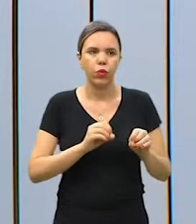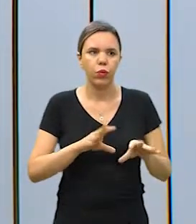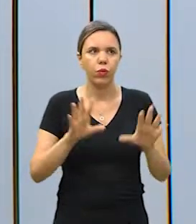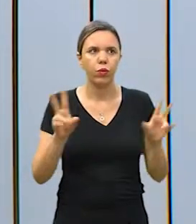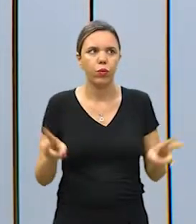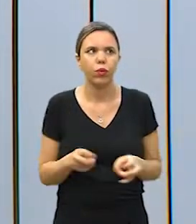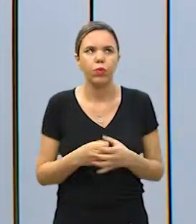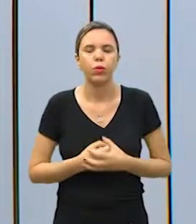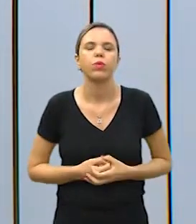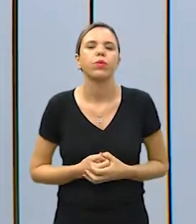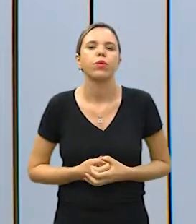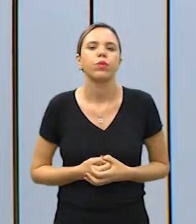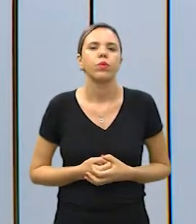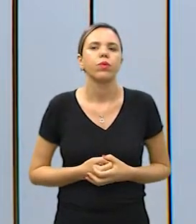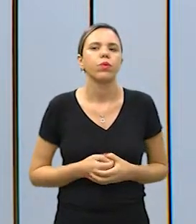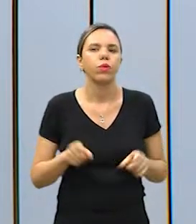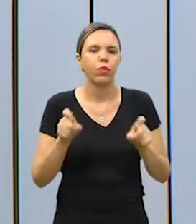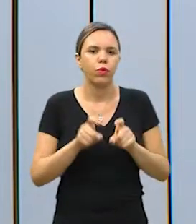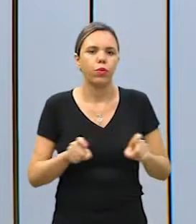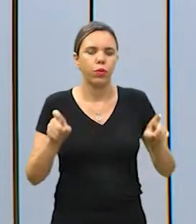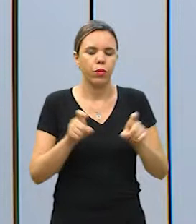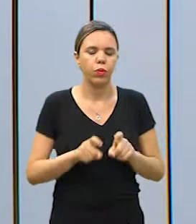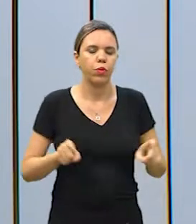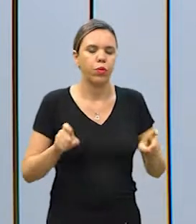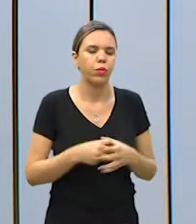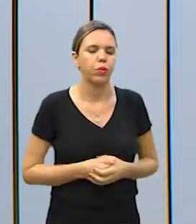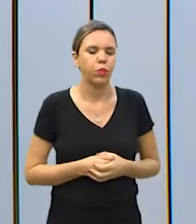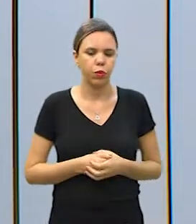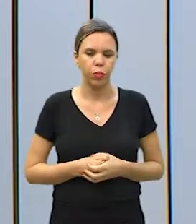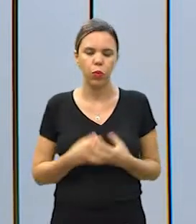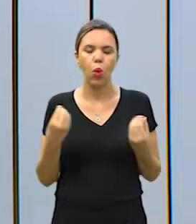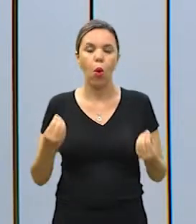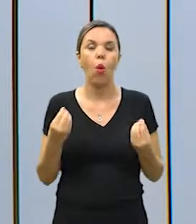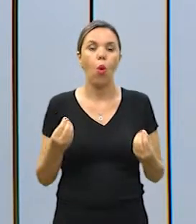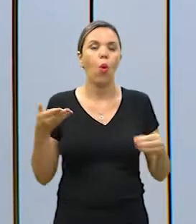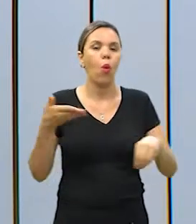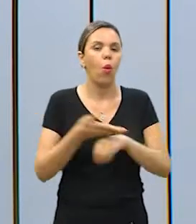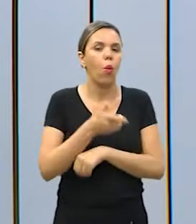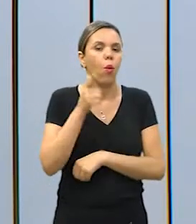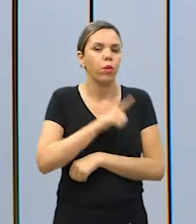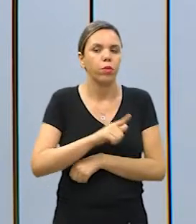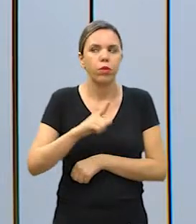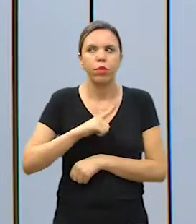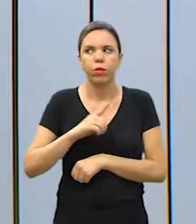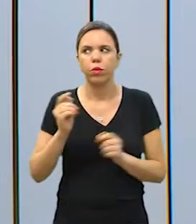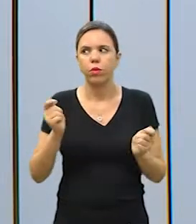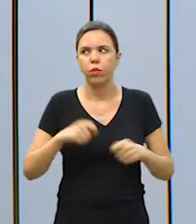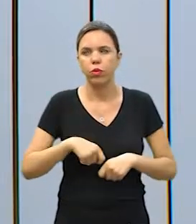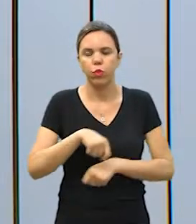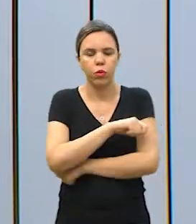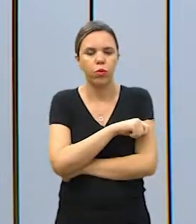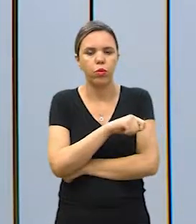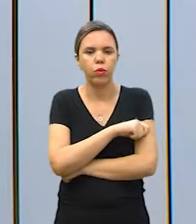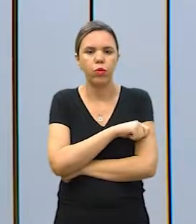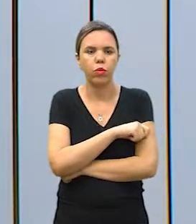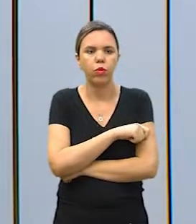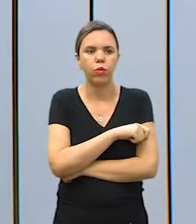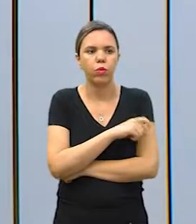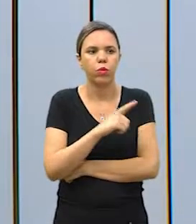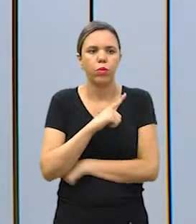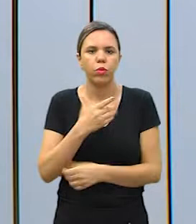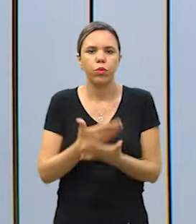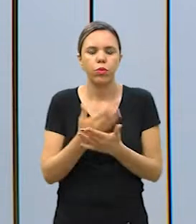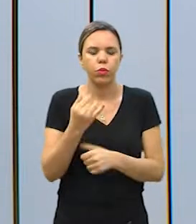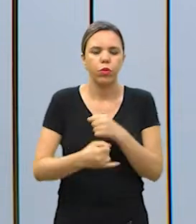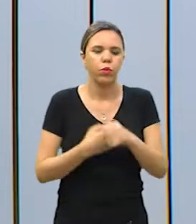educação, que é essa questão da informática e como acessar e dar condições do aluno, né,